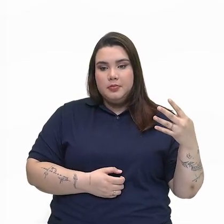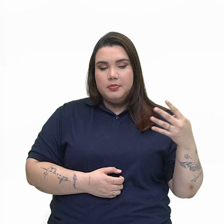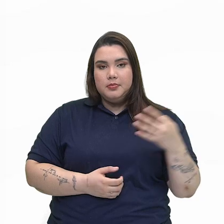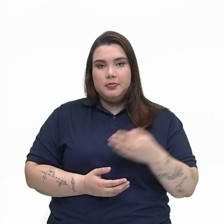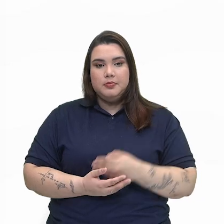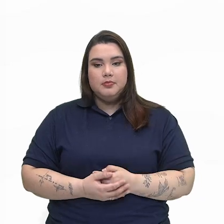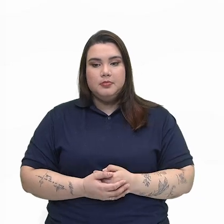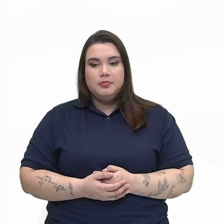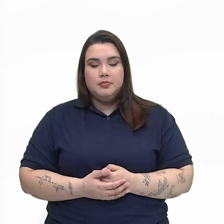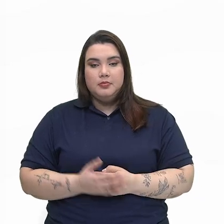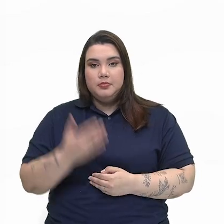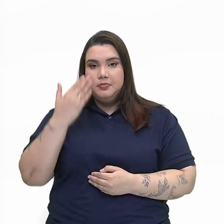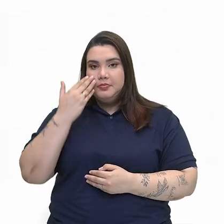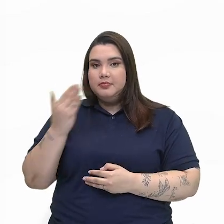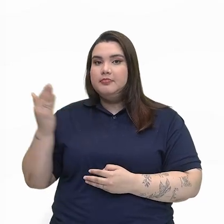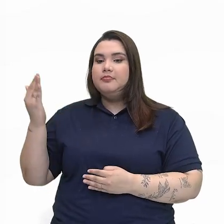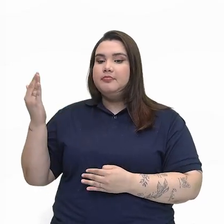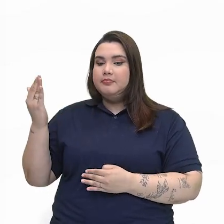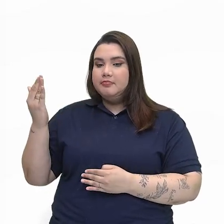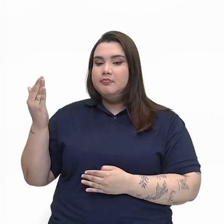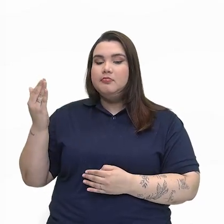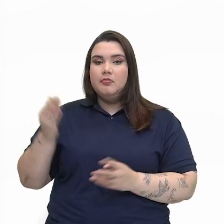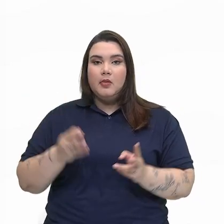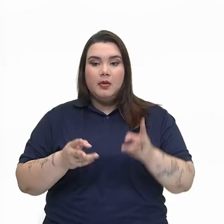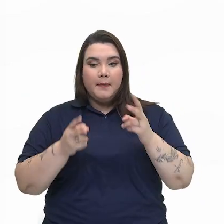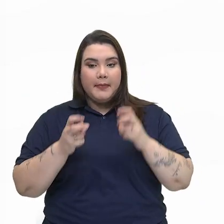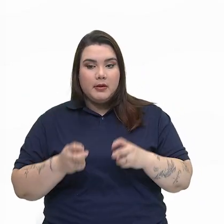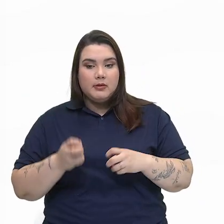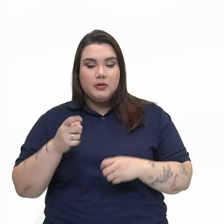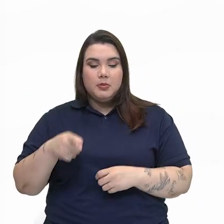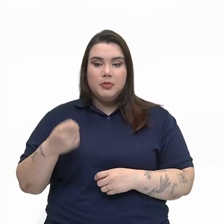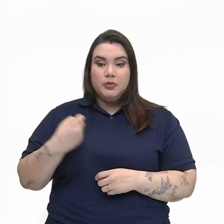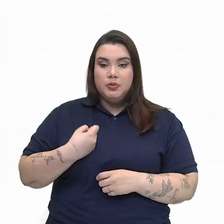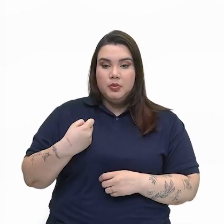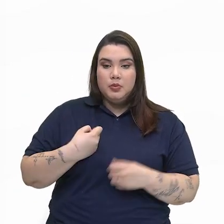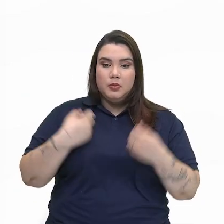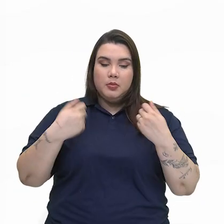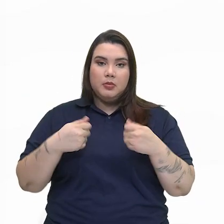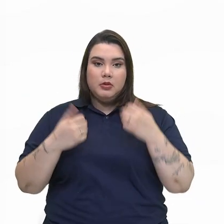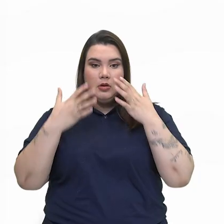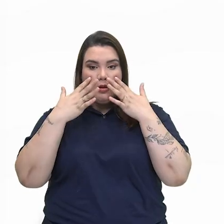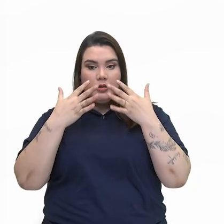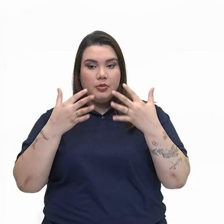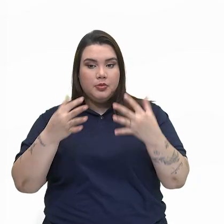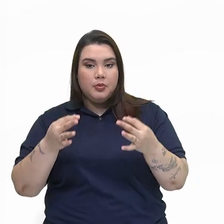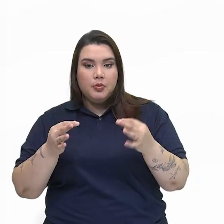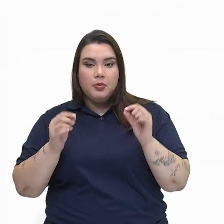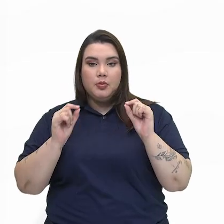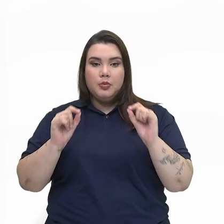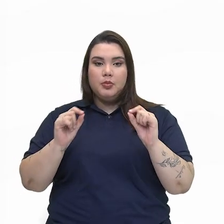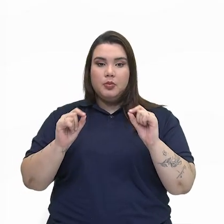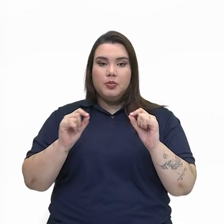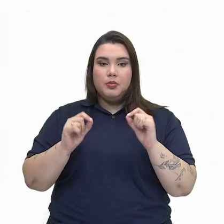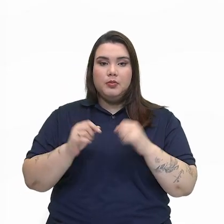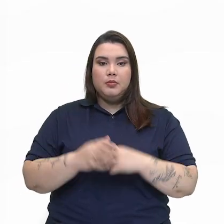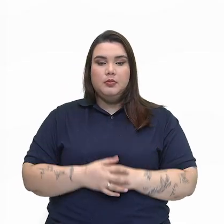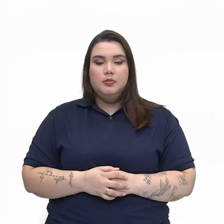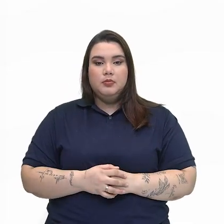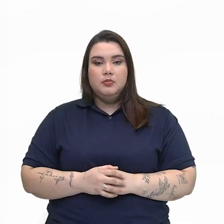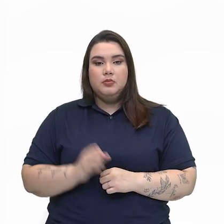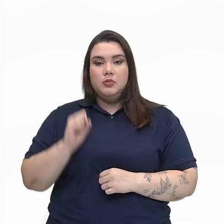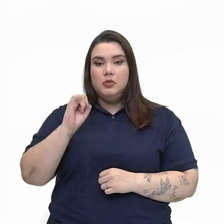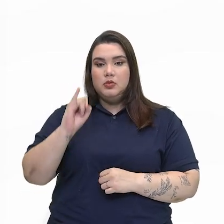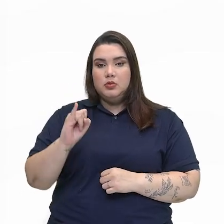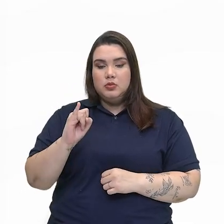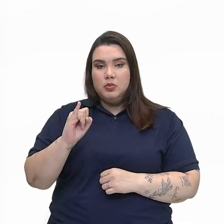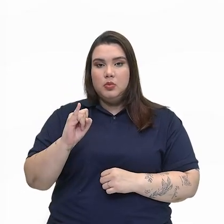4,314? Observem aí que nesse número eu tenho que observar o quê? Observar se